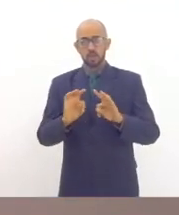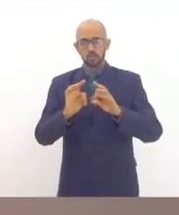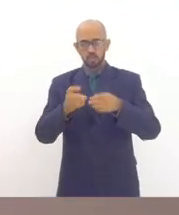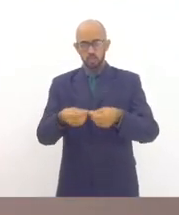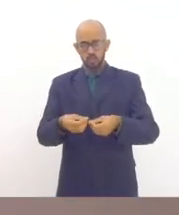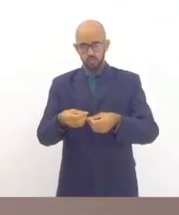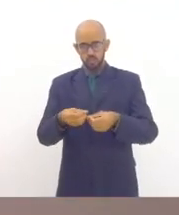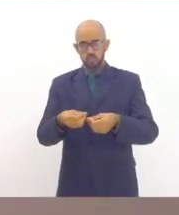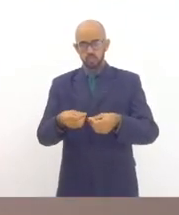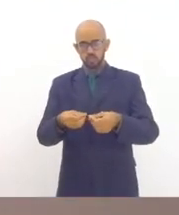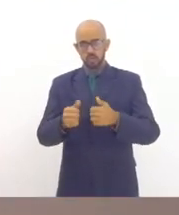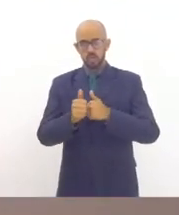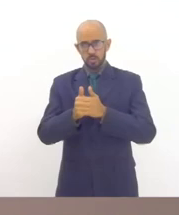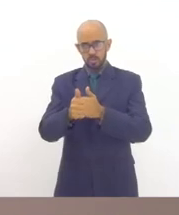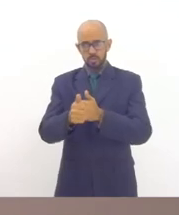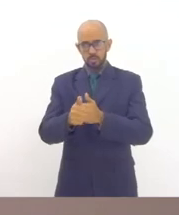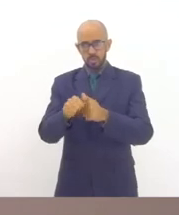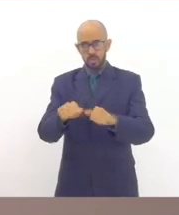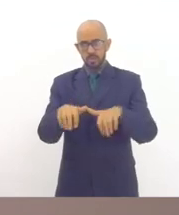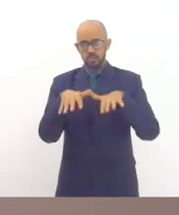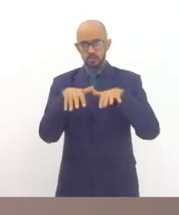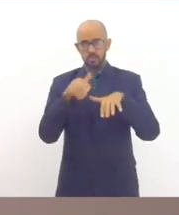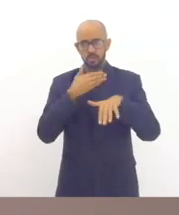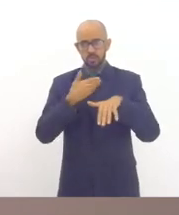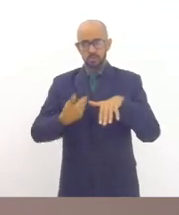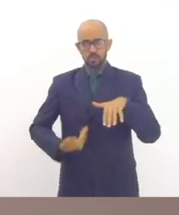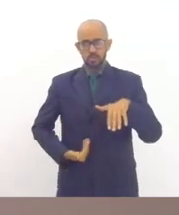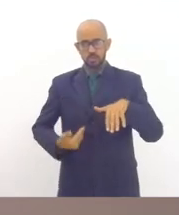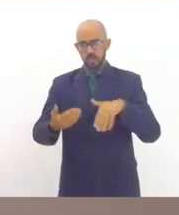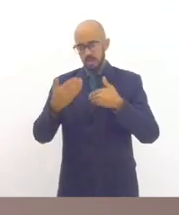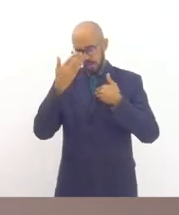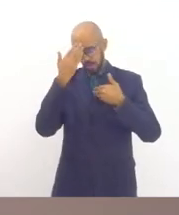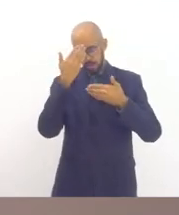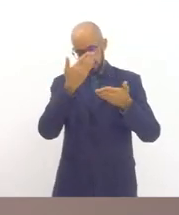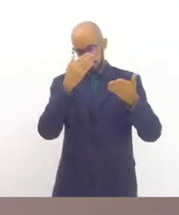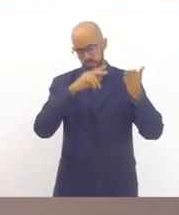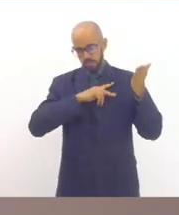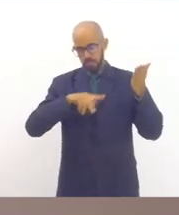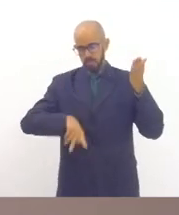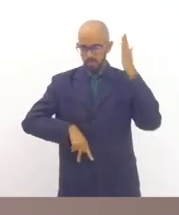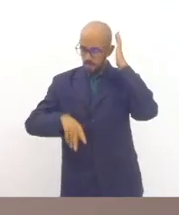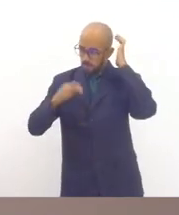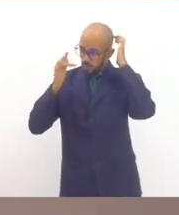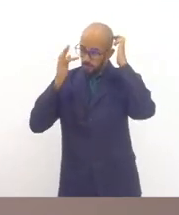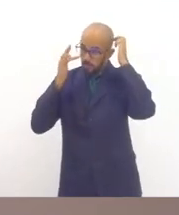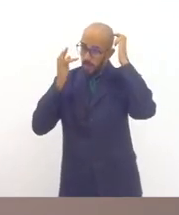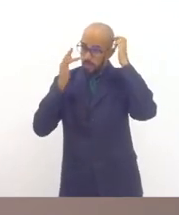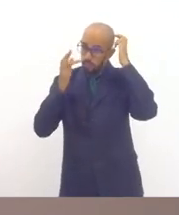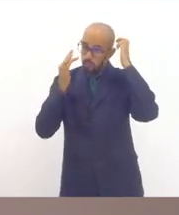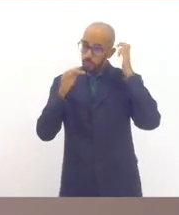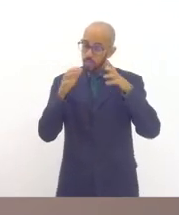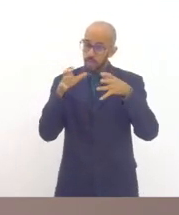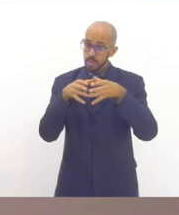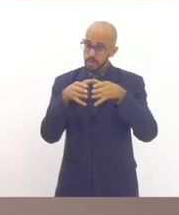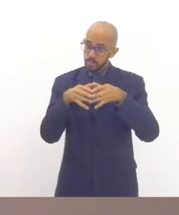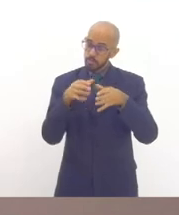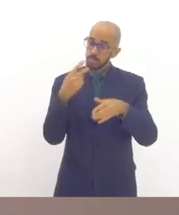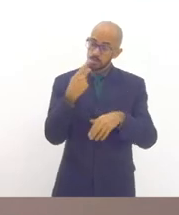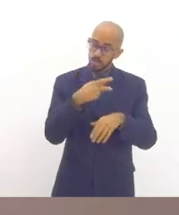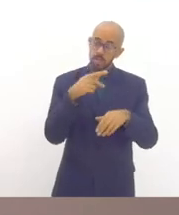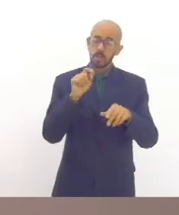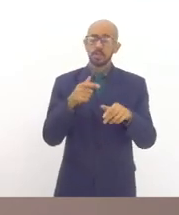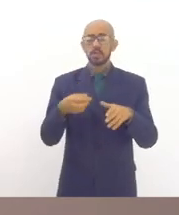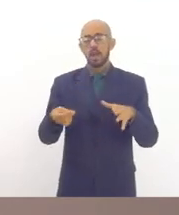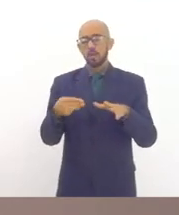todos e todas que acompanham essa audiência pública. Agradeço ao presidente Flávio Serafini, à sua equipe, aos demais membros